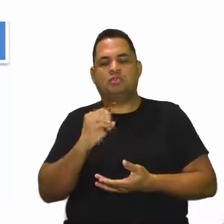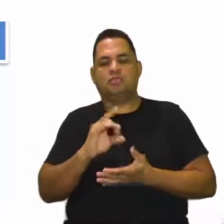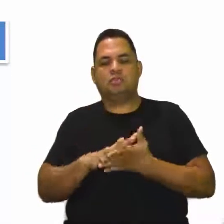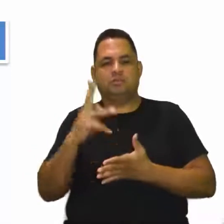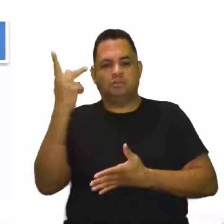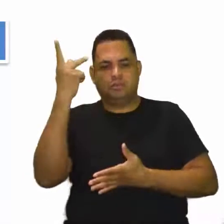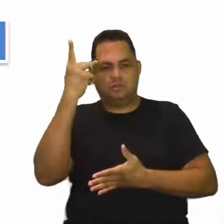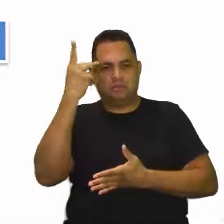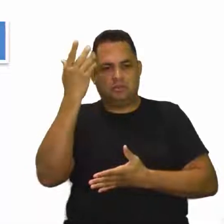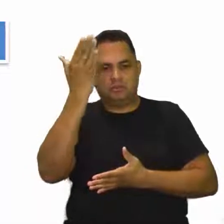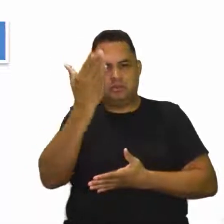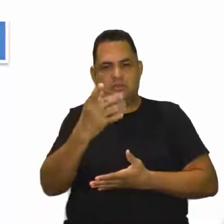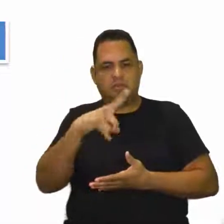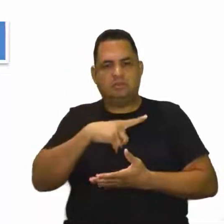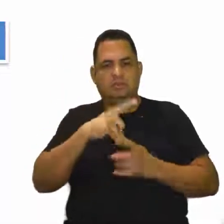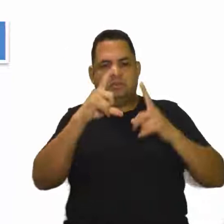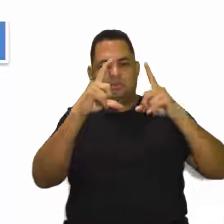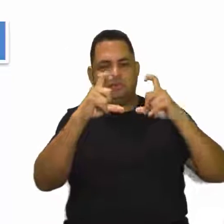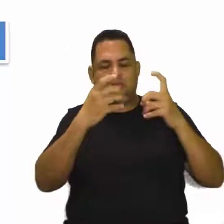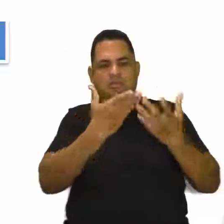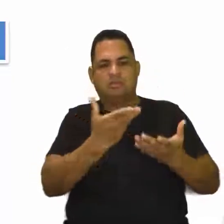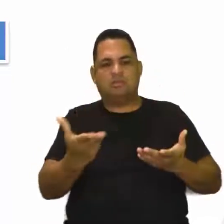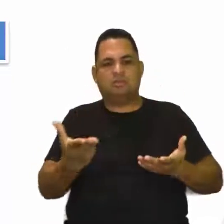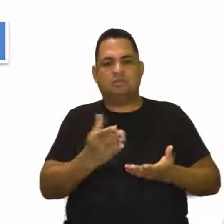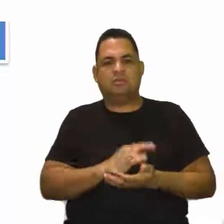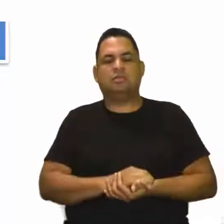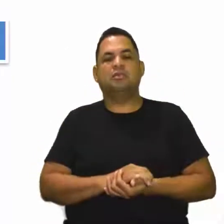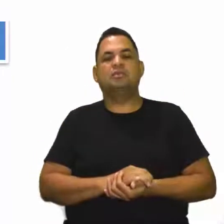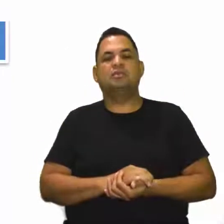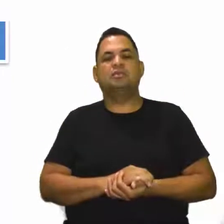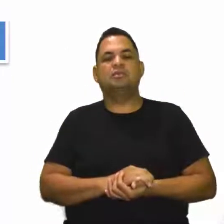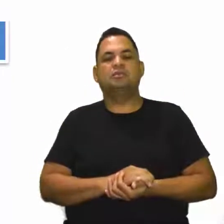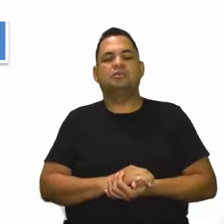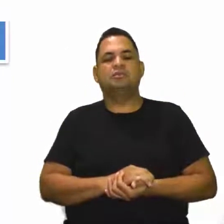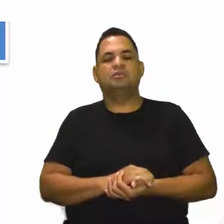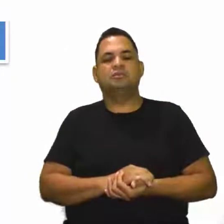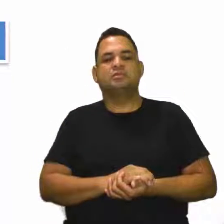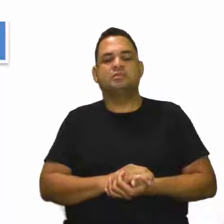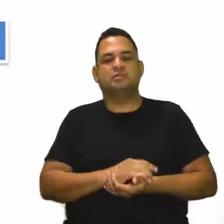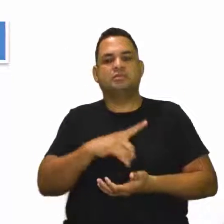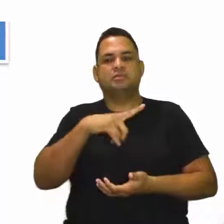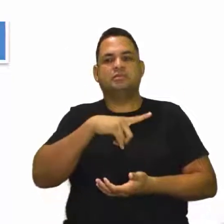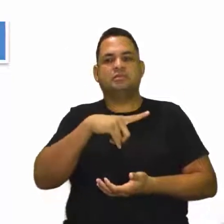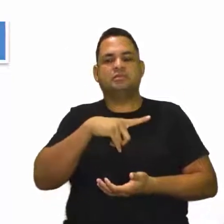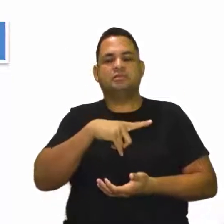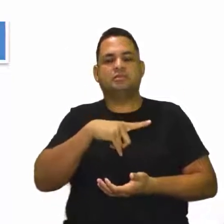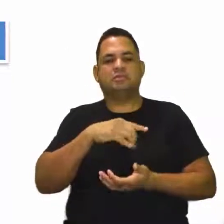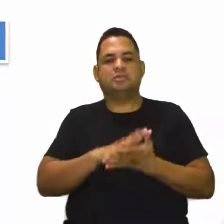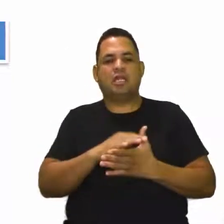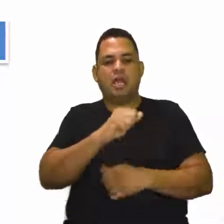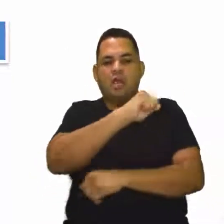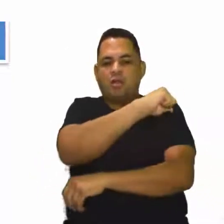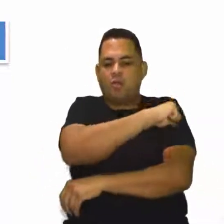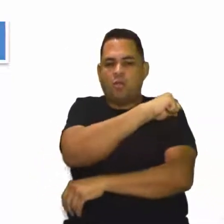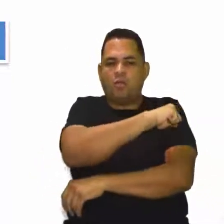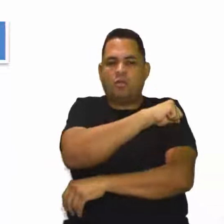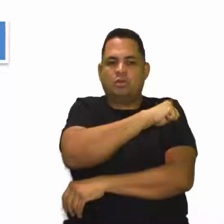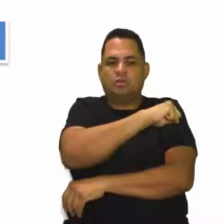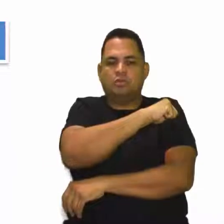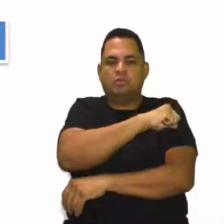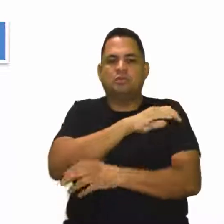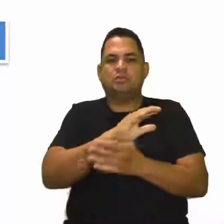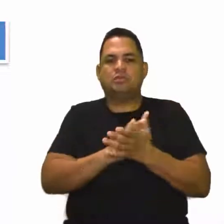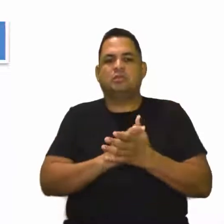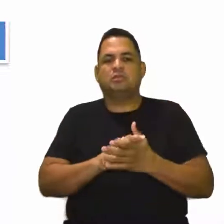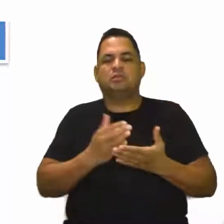Paulo, inclusive eu tenho uma foto desses camaradas no naufrágio que teve lá no Rio de Janeiro,